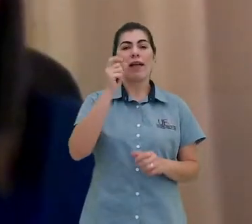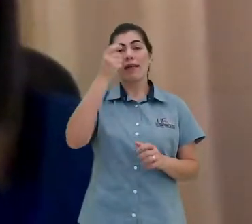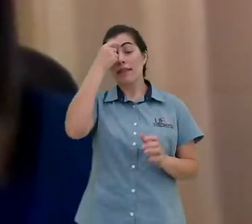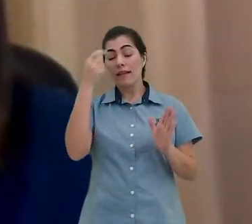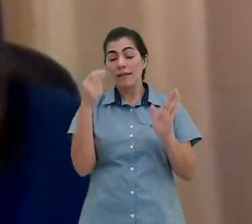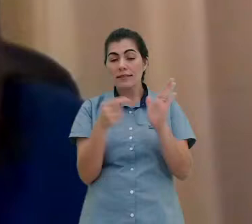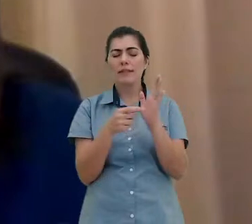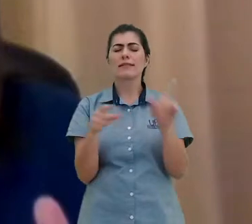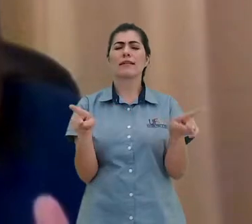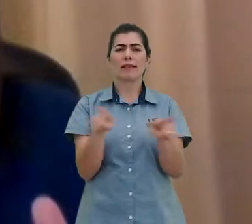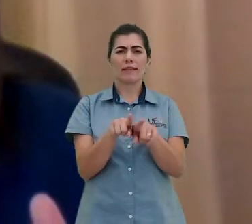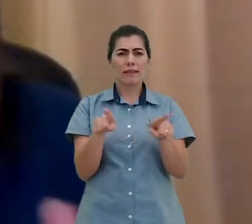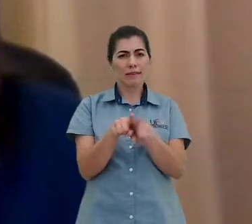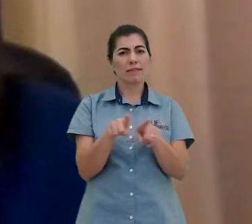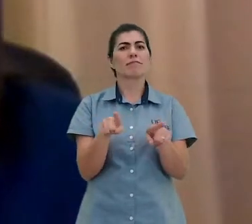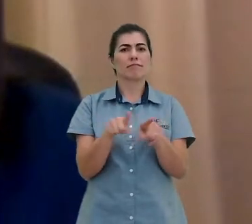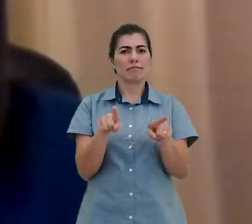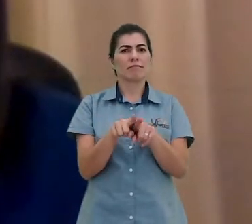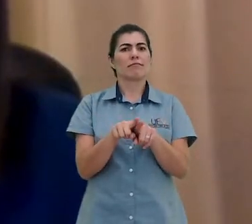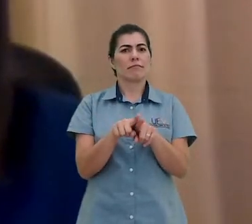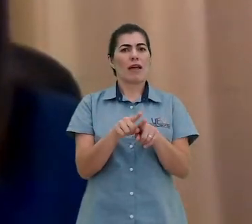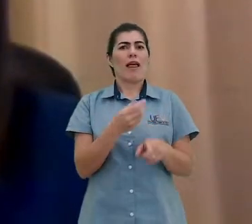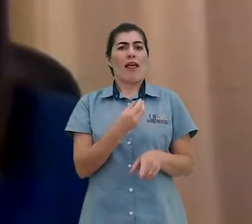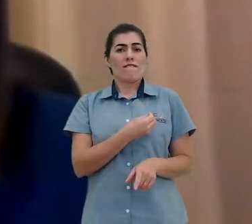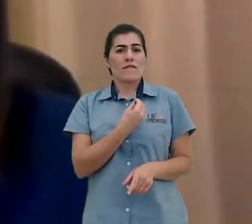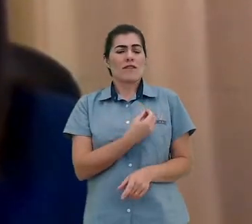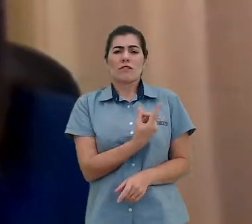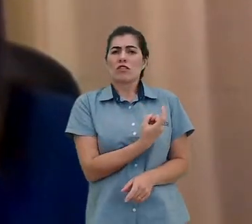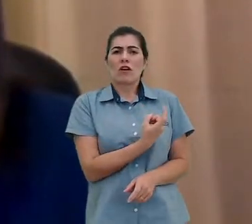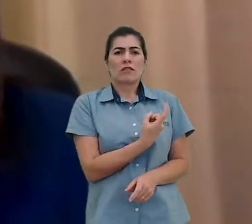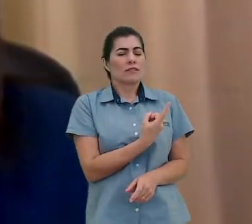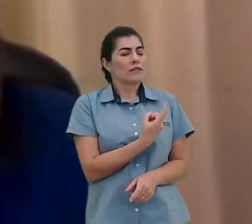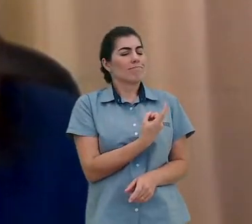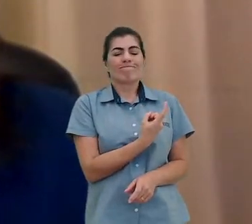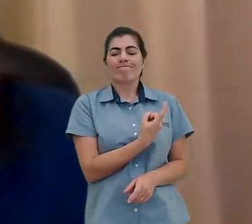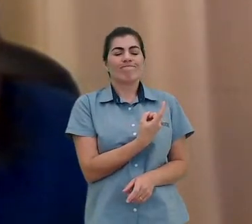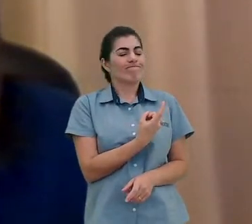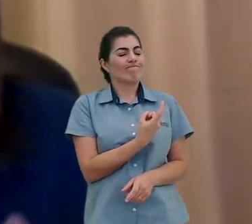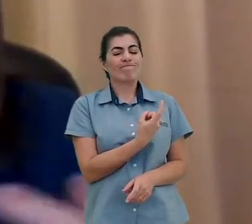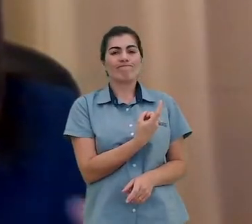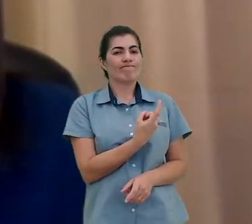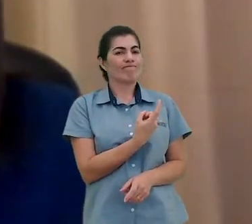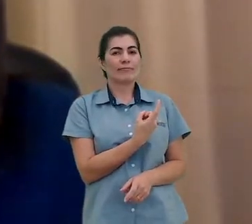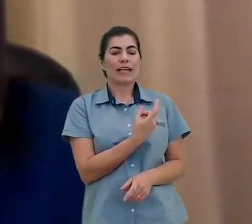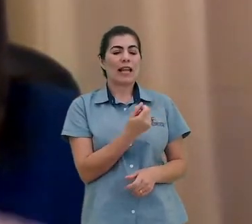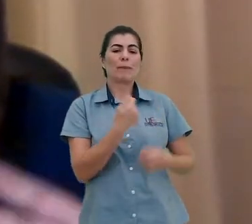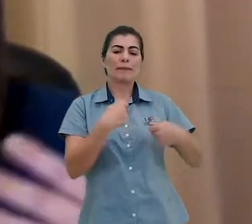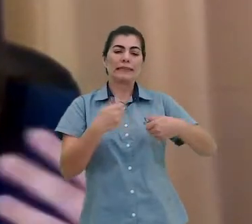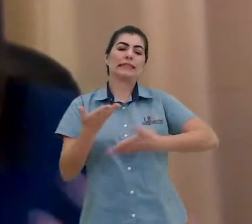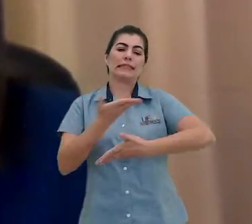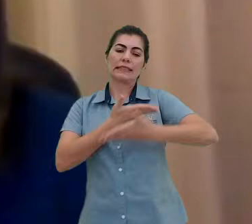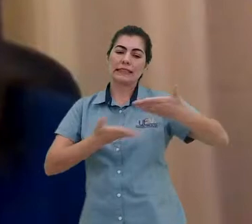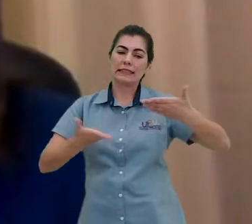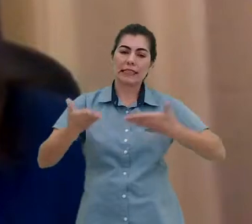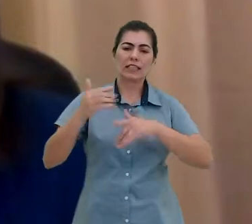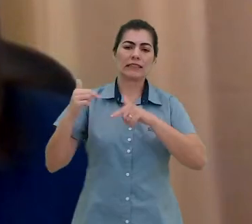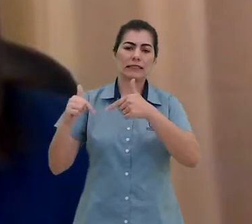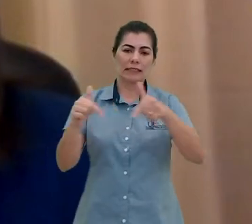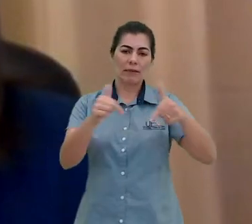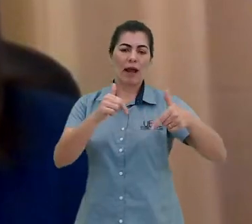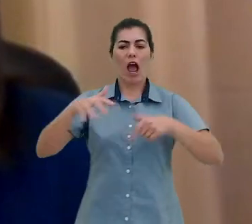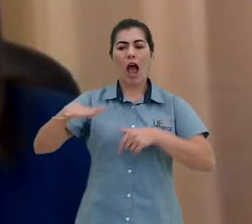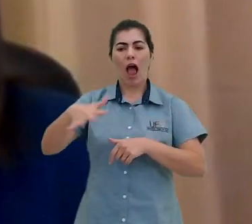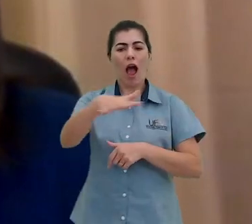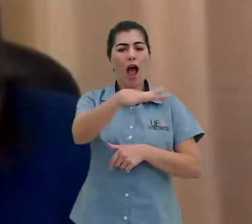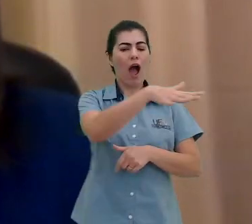também, ela não sobrevive por si só, ela está aí para interagir e trabalhar com todas as outras